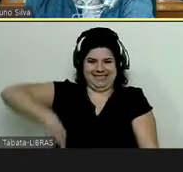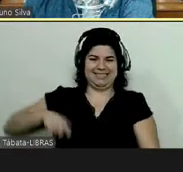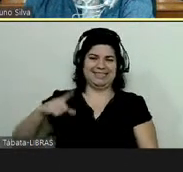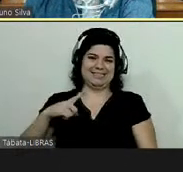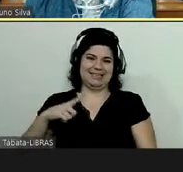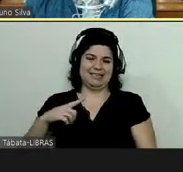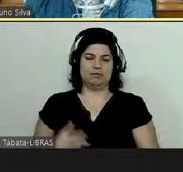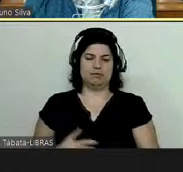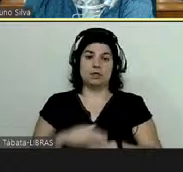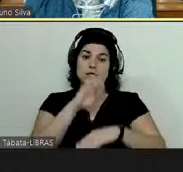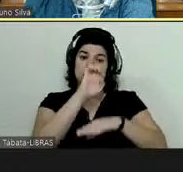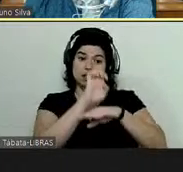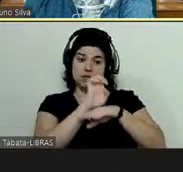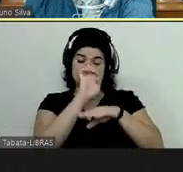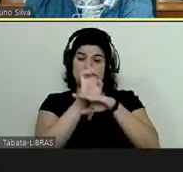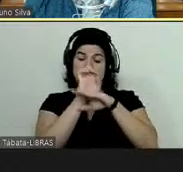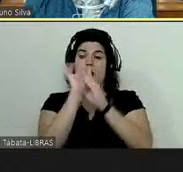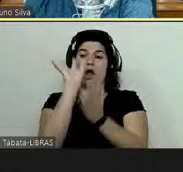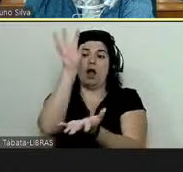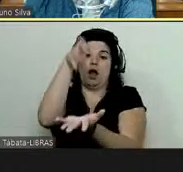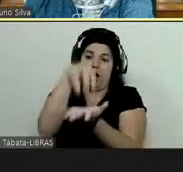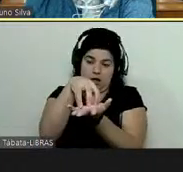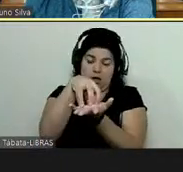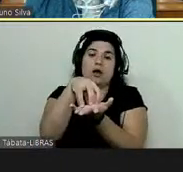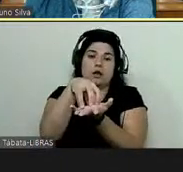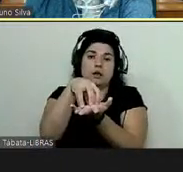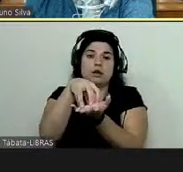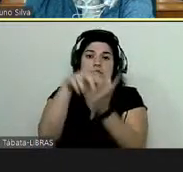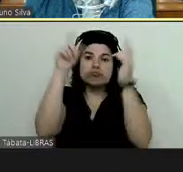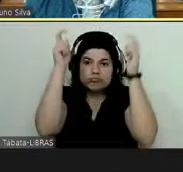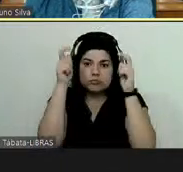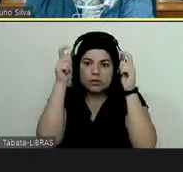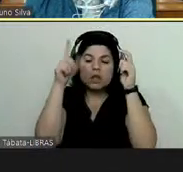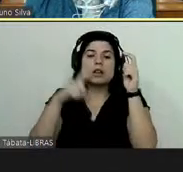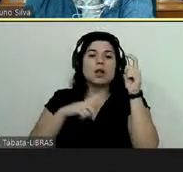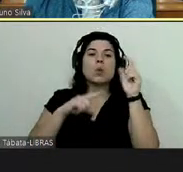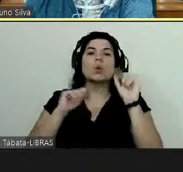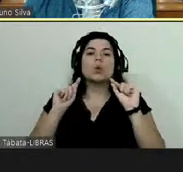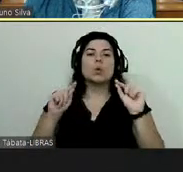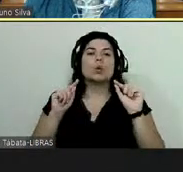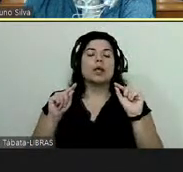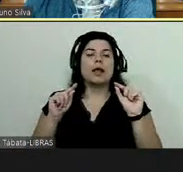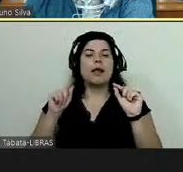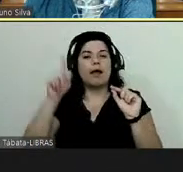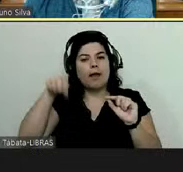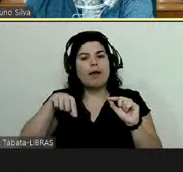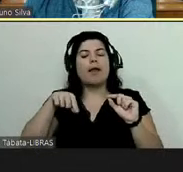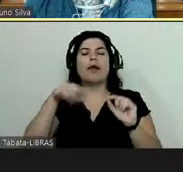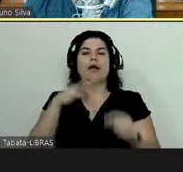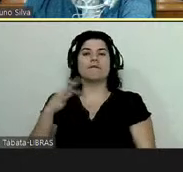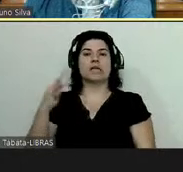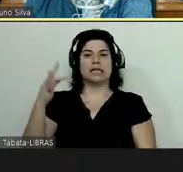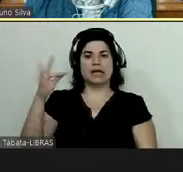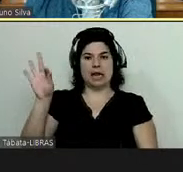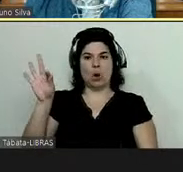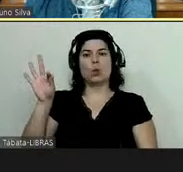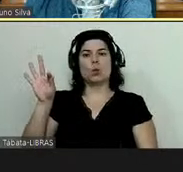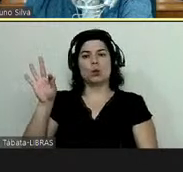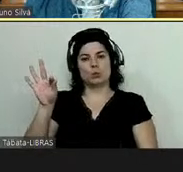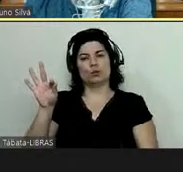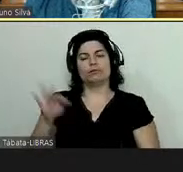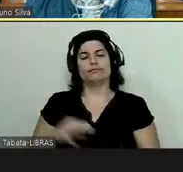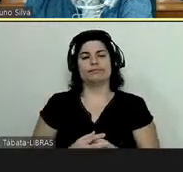o estado deixou de ser centralizador quando era no império e se tornou uma forma federa